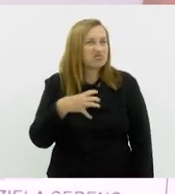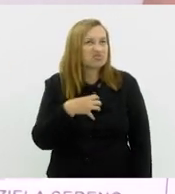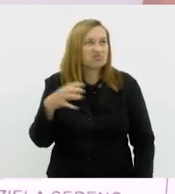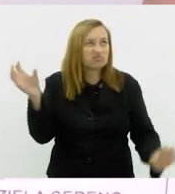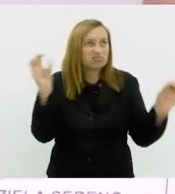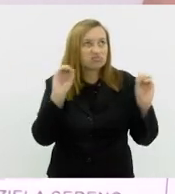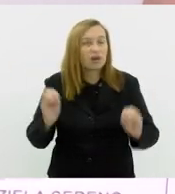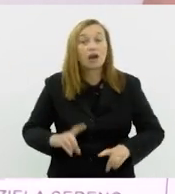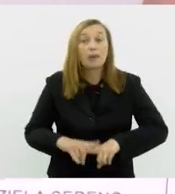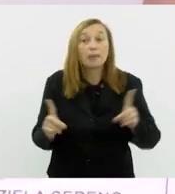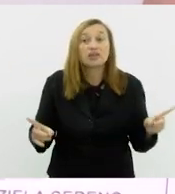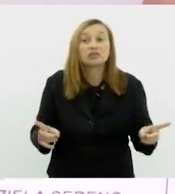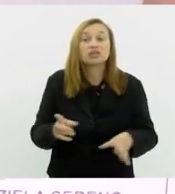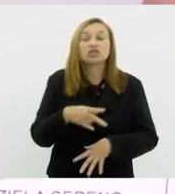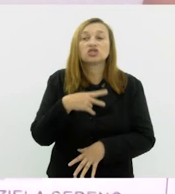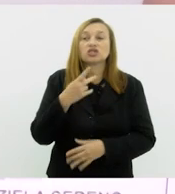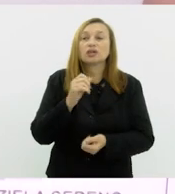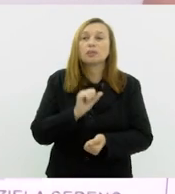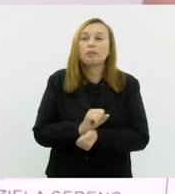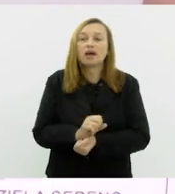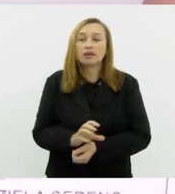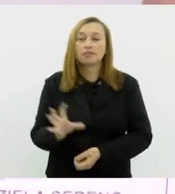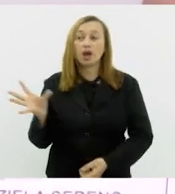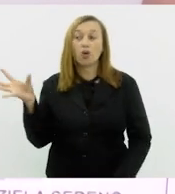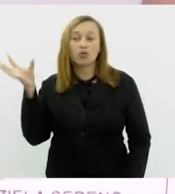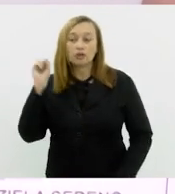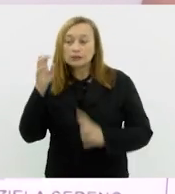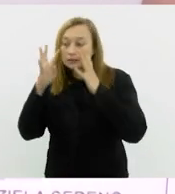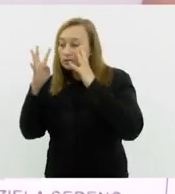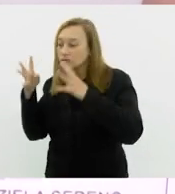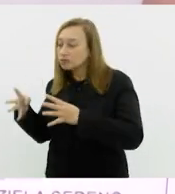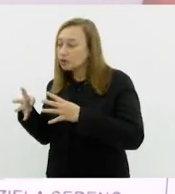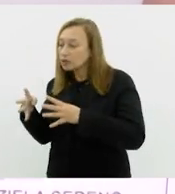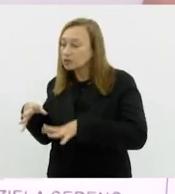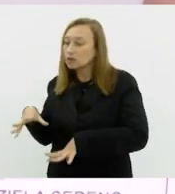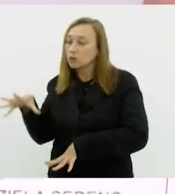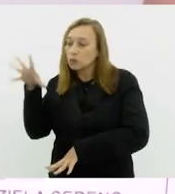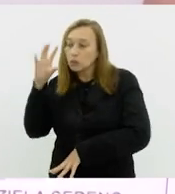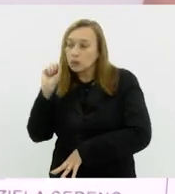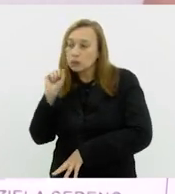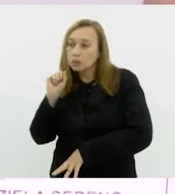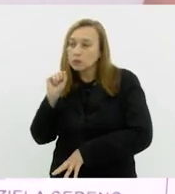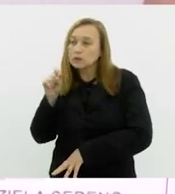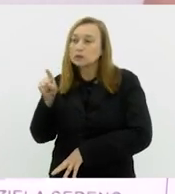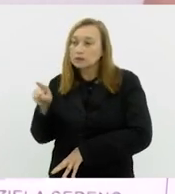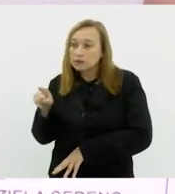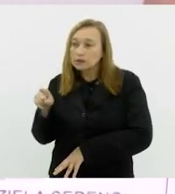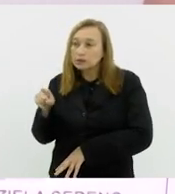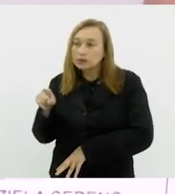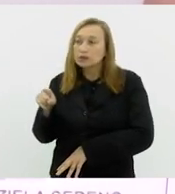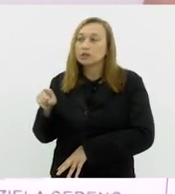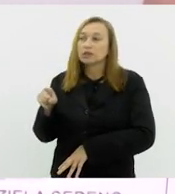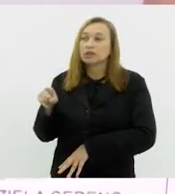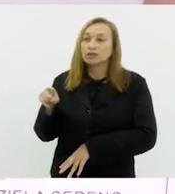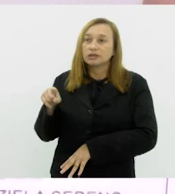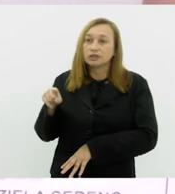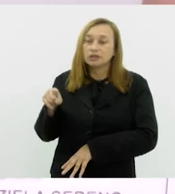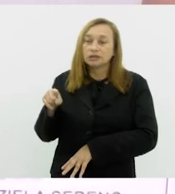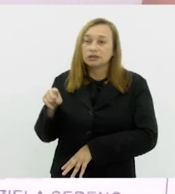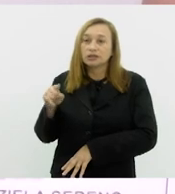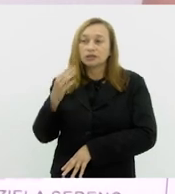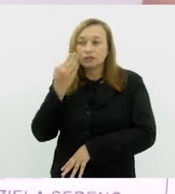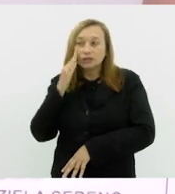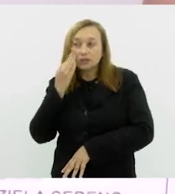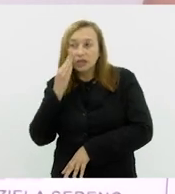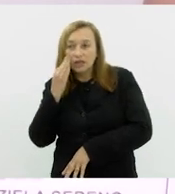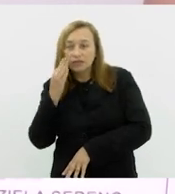nenhum. Mas, quando a gente para escutar, a gente entende que essa escuta significativa, ela perdura não só